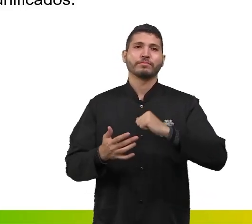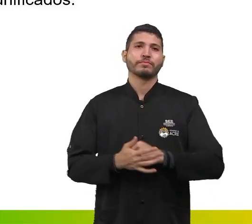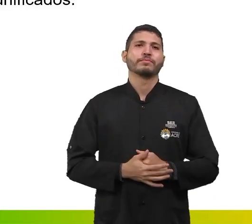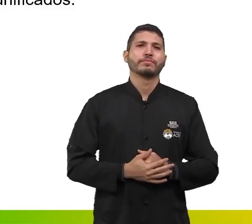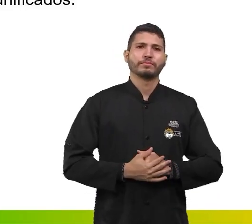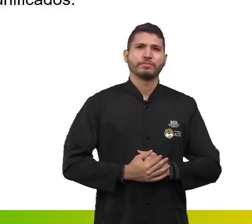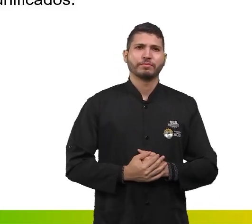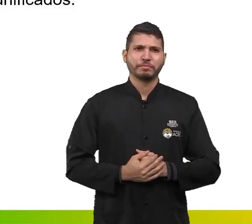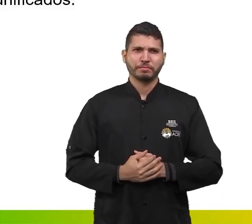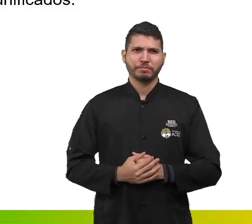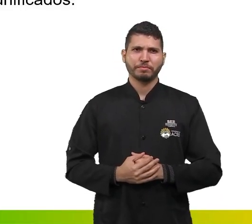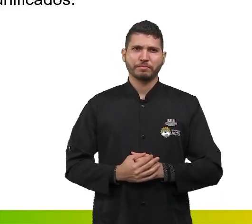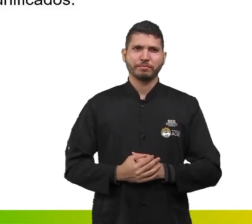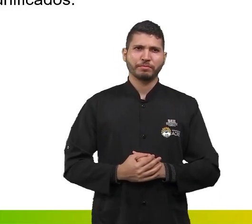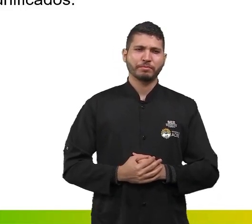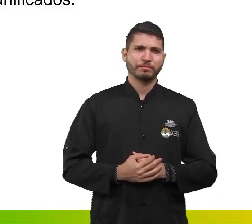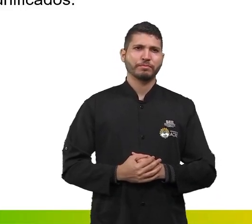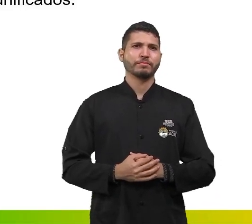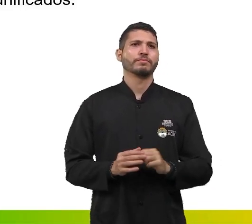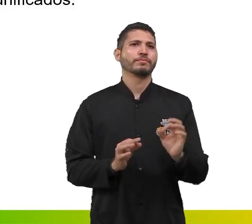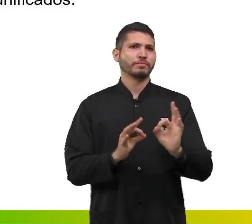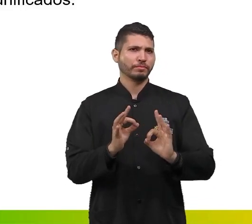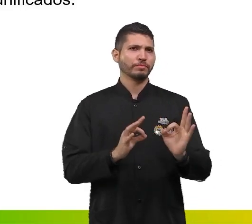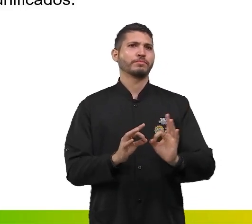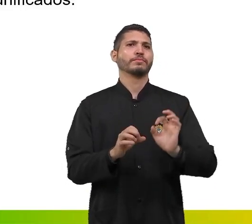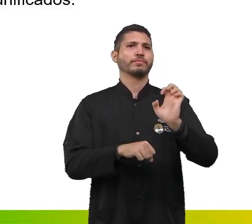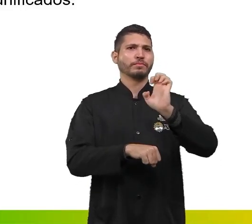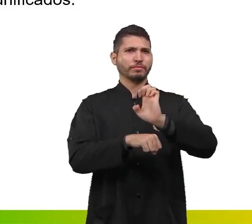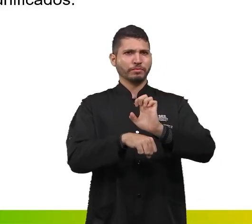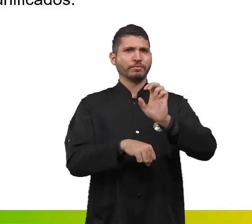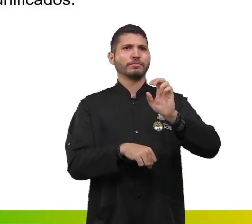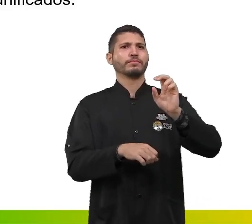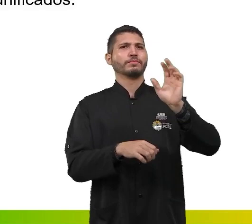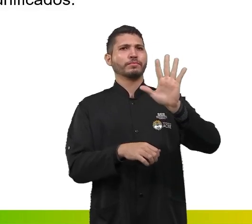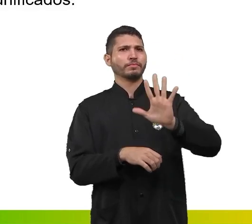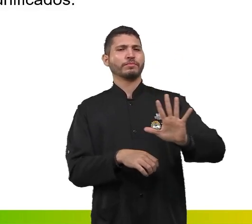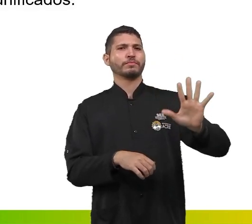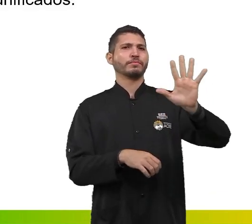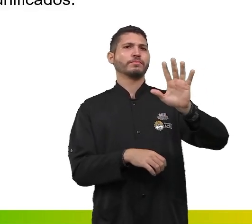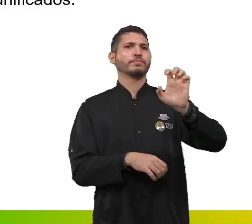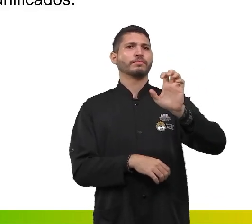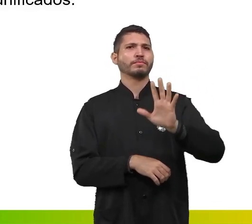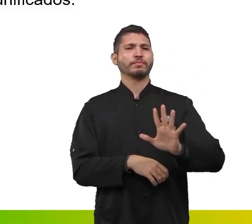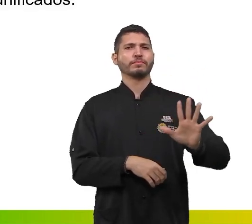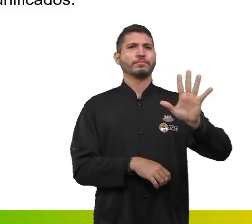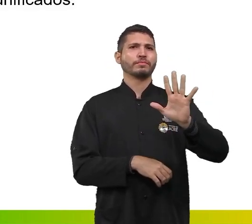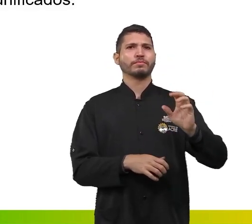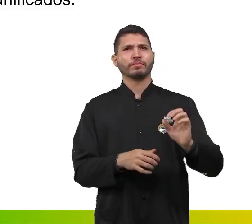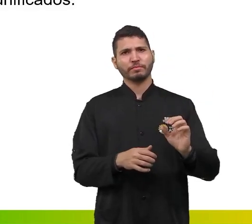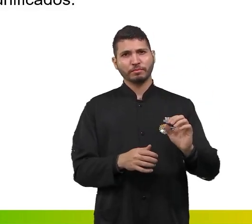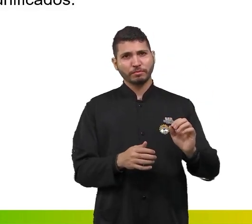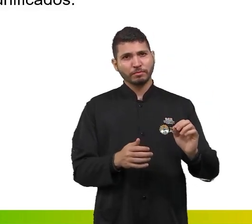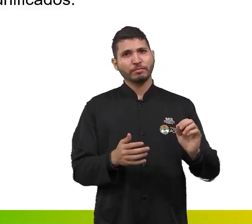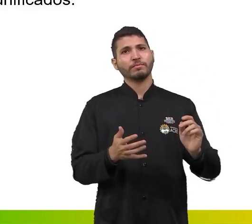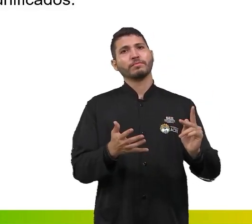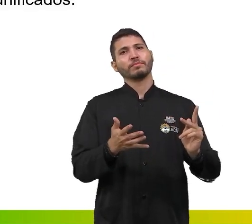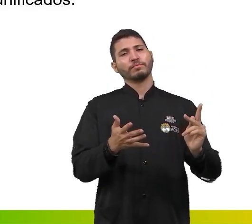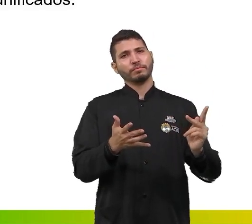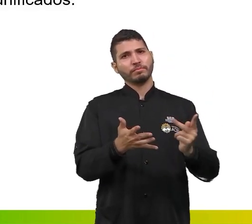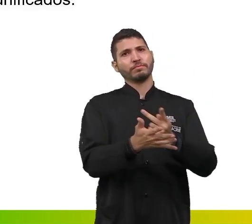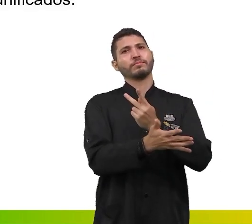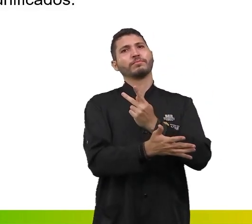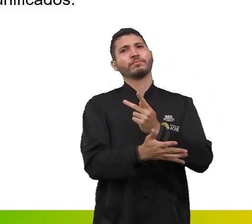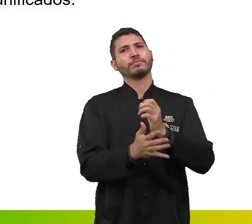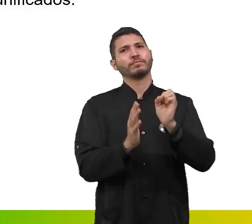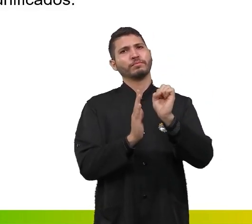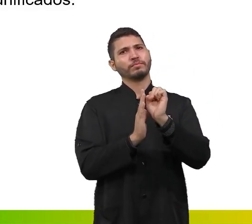comigo. A formação dos Estados Nacionais Europeus ocorreu entre os séculos XIV e XVI e esteve